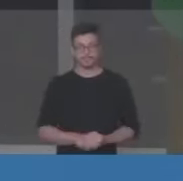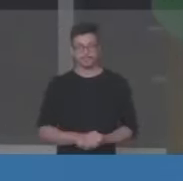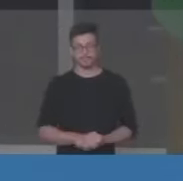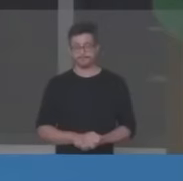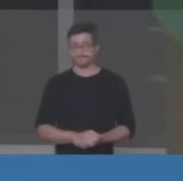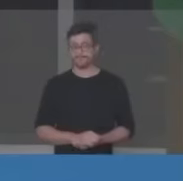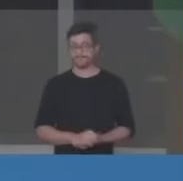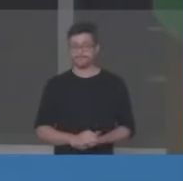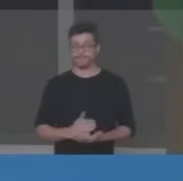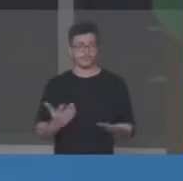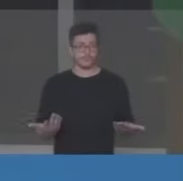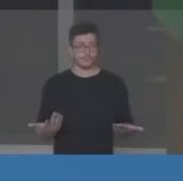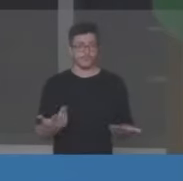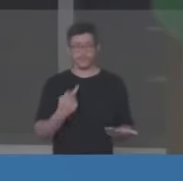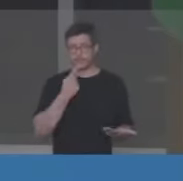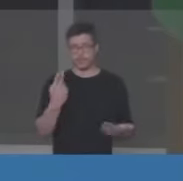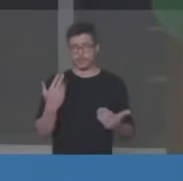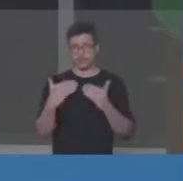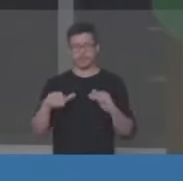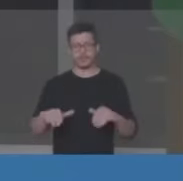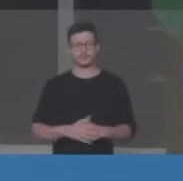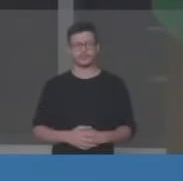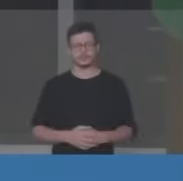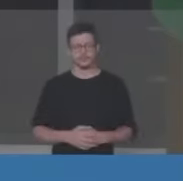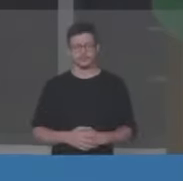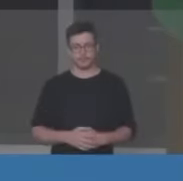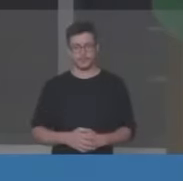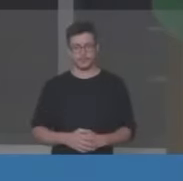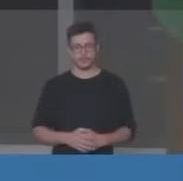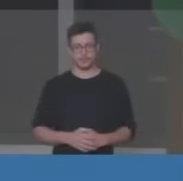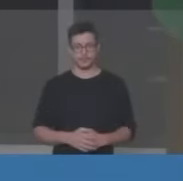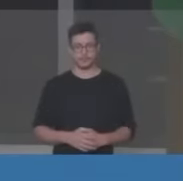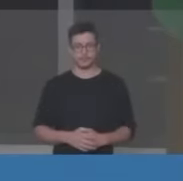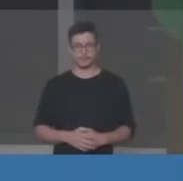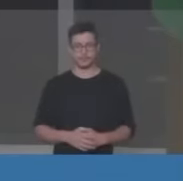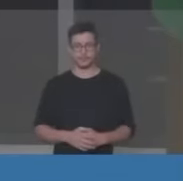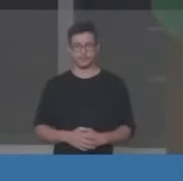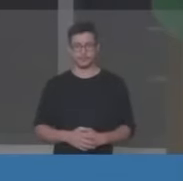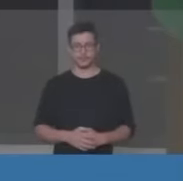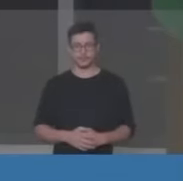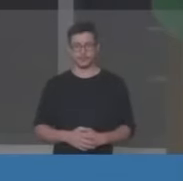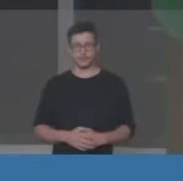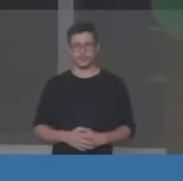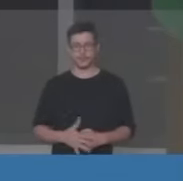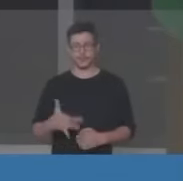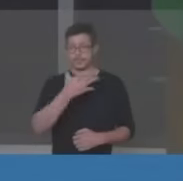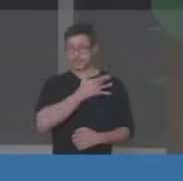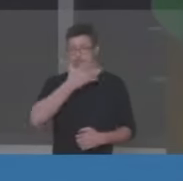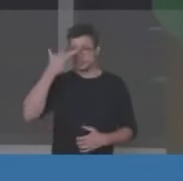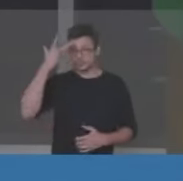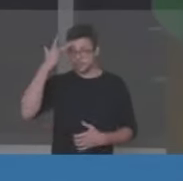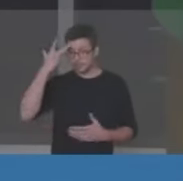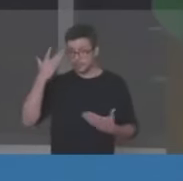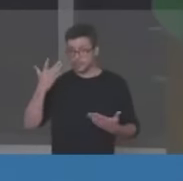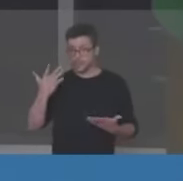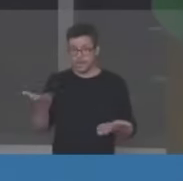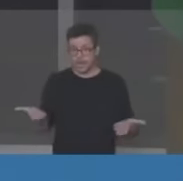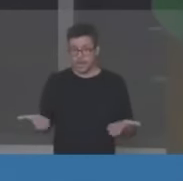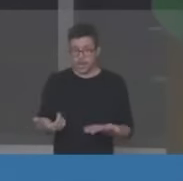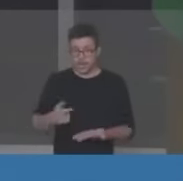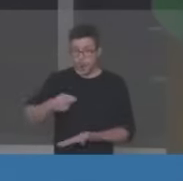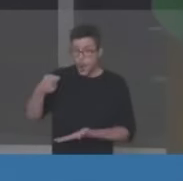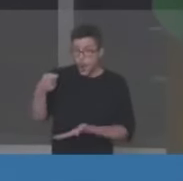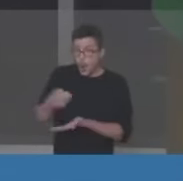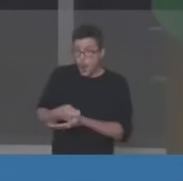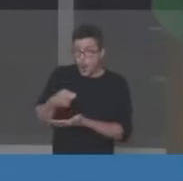De dizer não. Por que que nós temos que dizer não? Porque as pessoas vão ser obrigadas a trabalhar